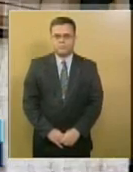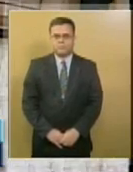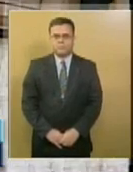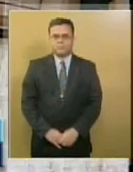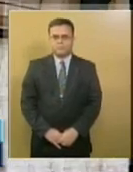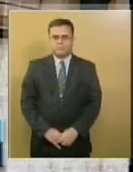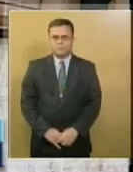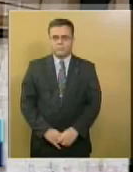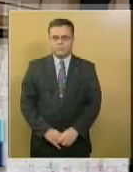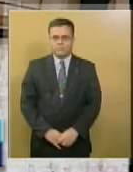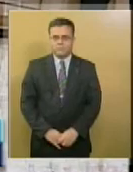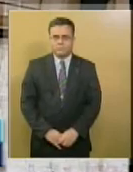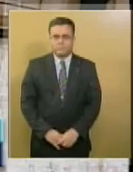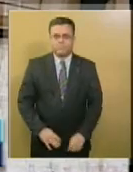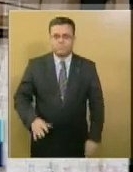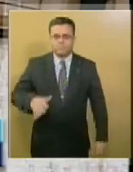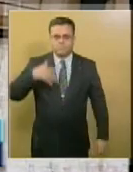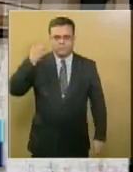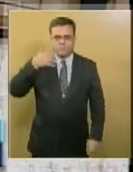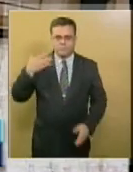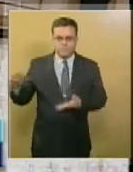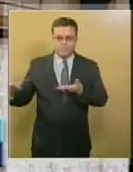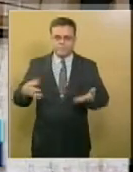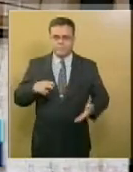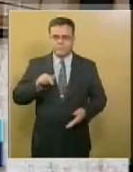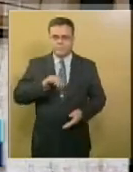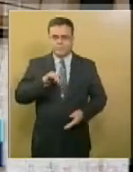desculpa. Com a palavra a senhora Nazaré Moraes.